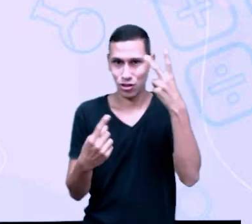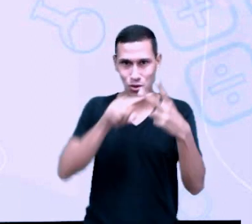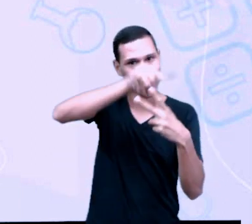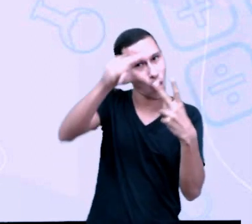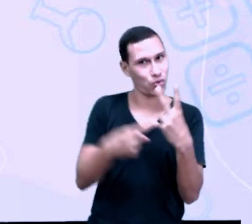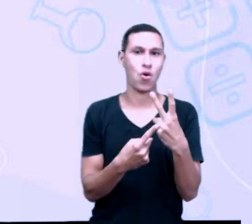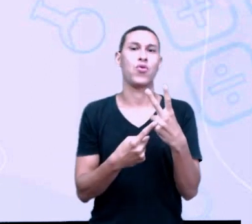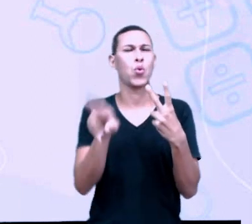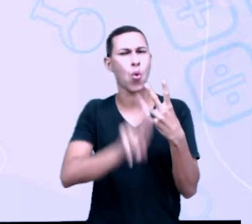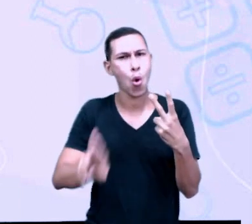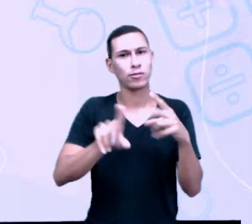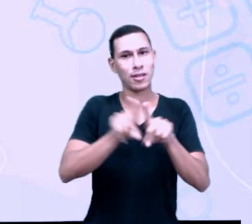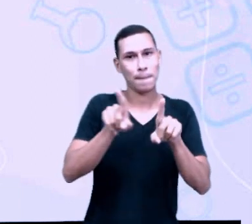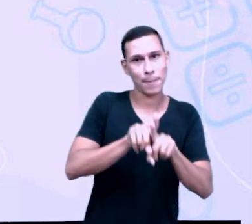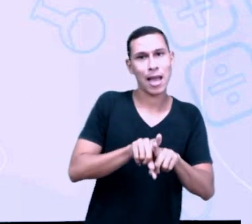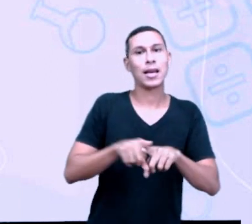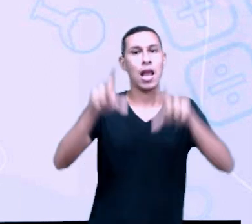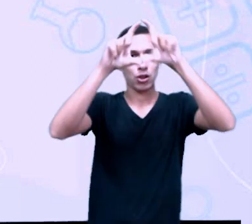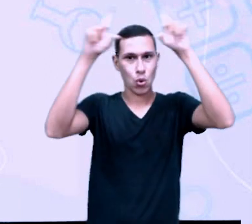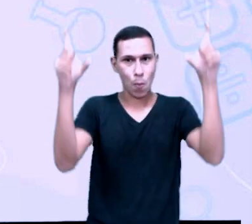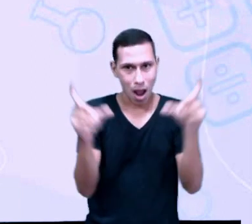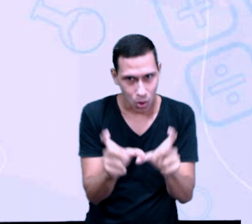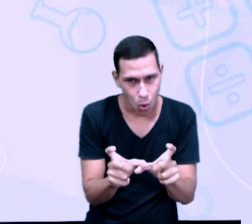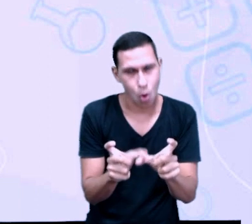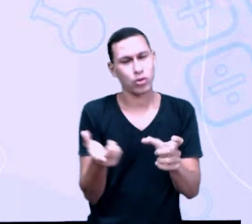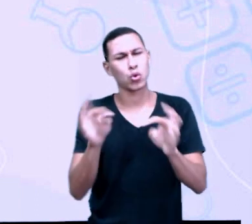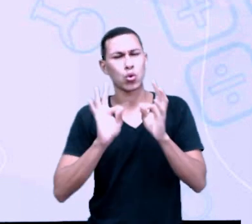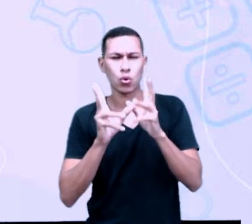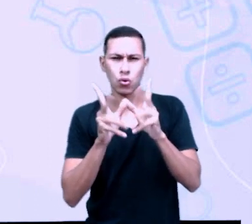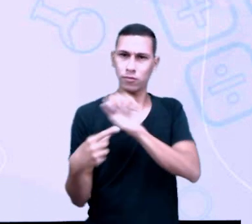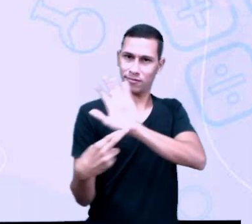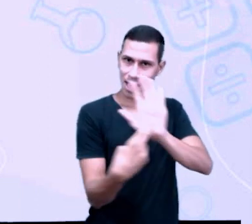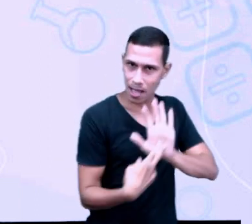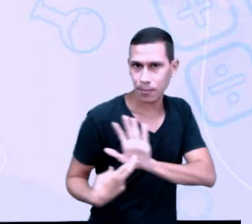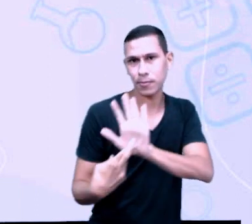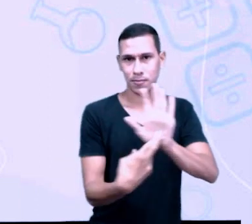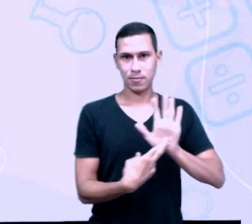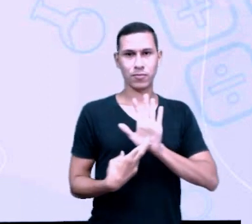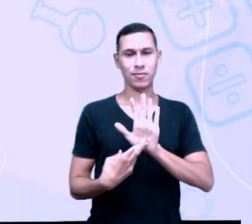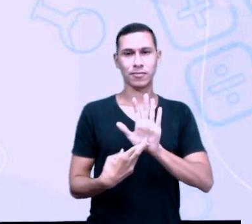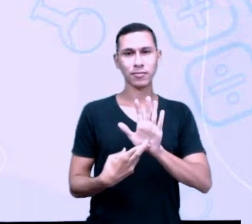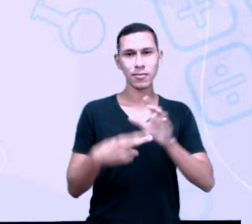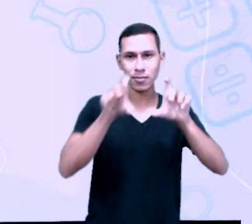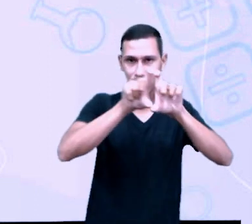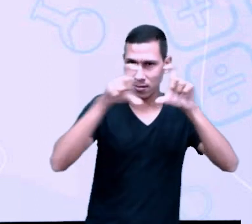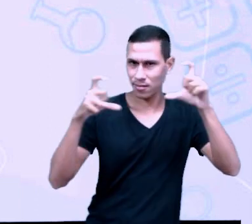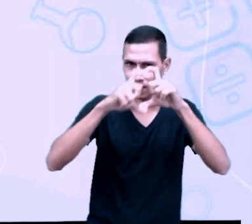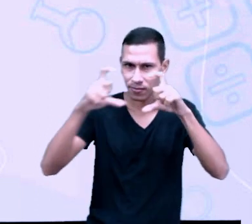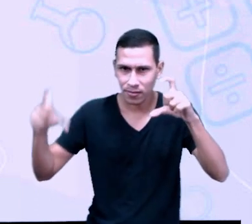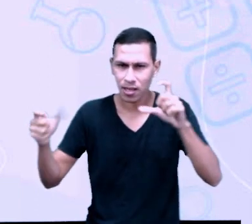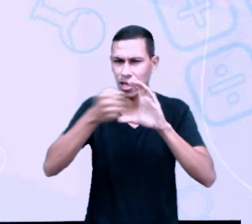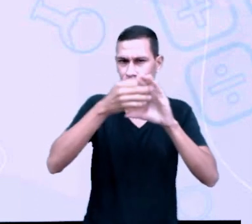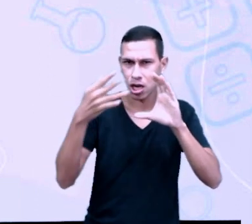não é no caso o uso dos balões do texto em balões tudo isso representa a questão das tirinha